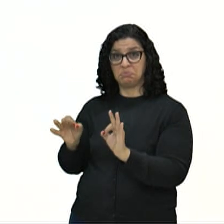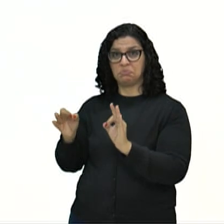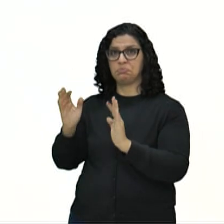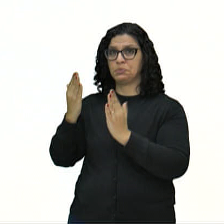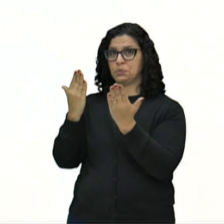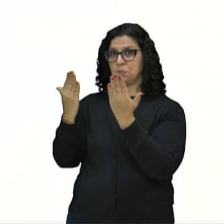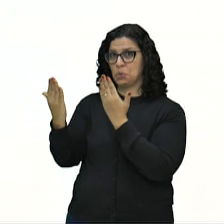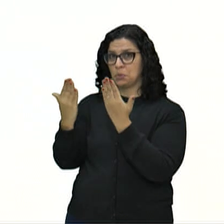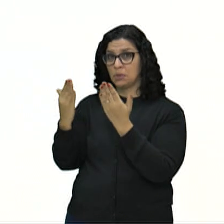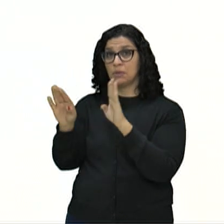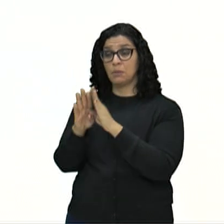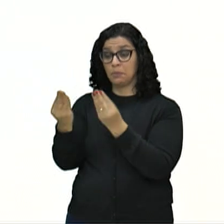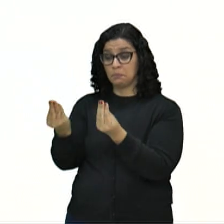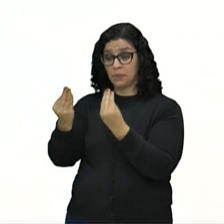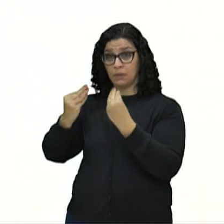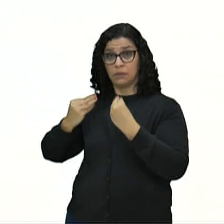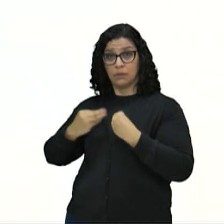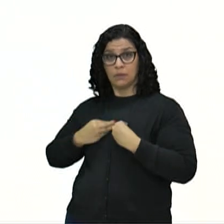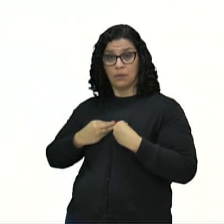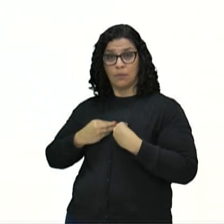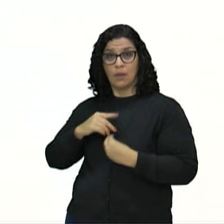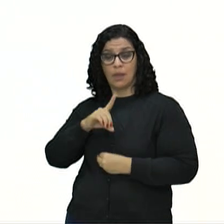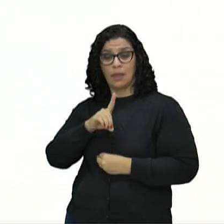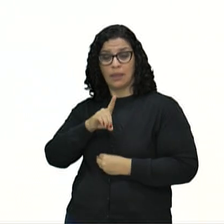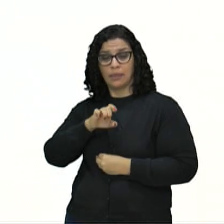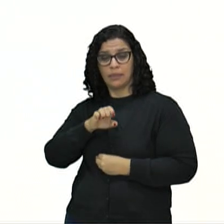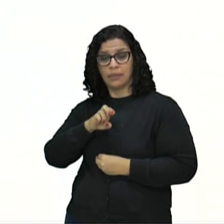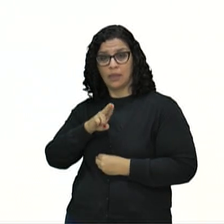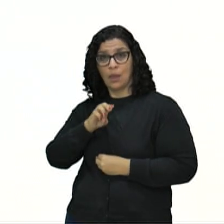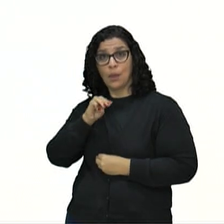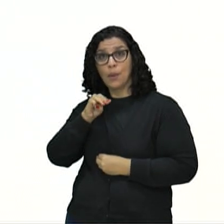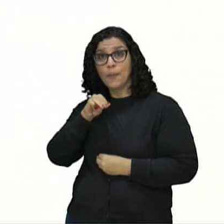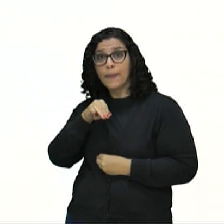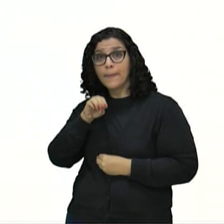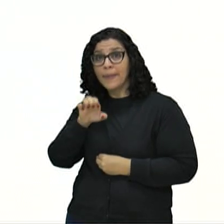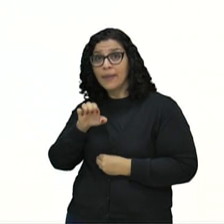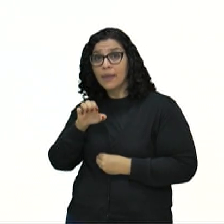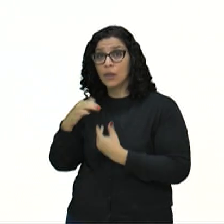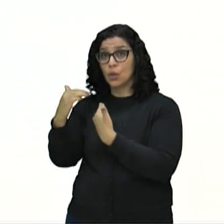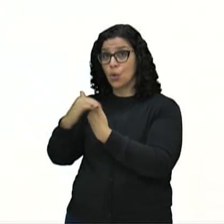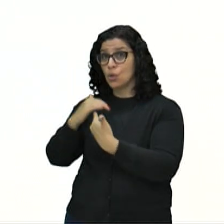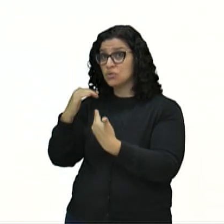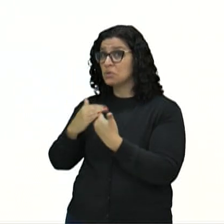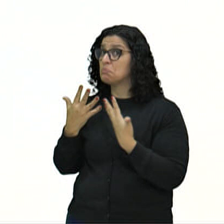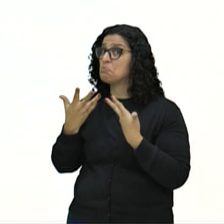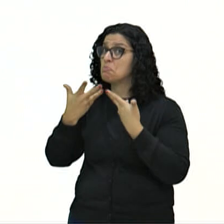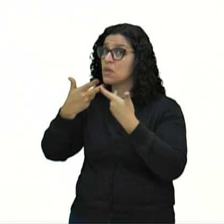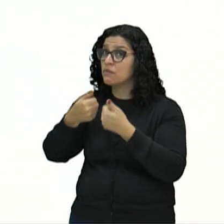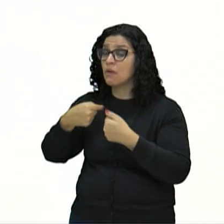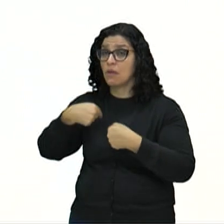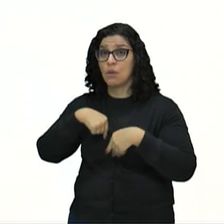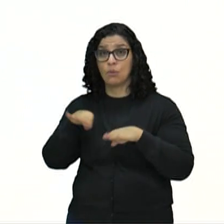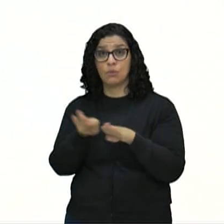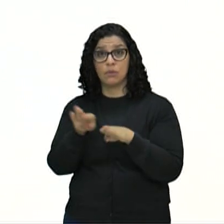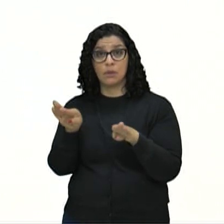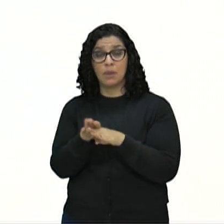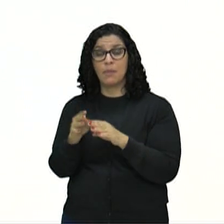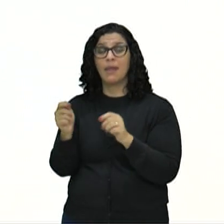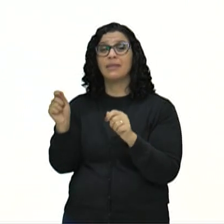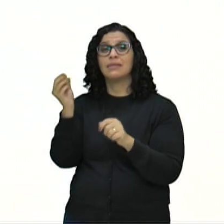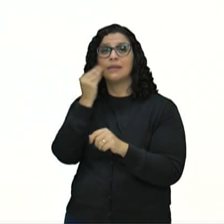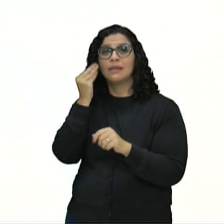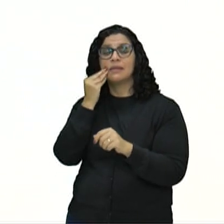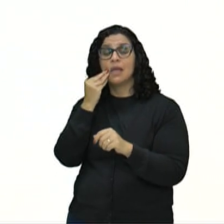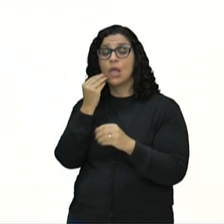prudente, deu-me, olha só o verbo, deu-me excelentes conselhos para me dissuadir